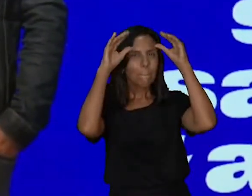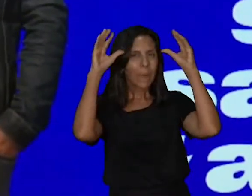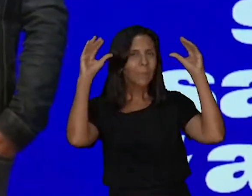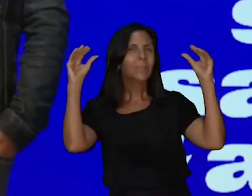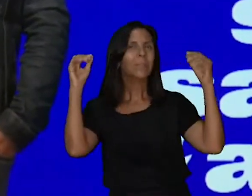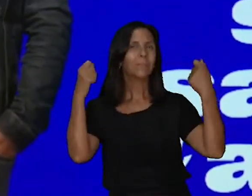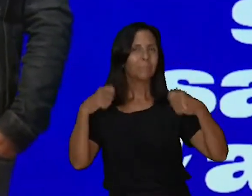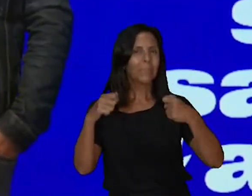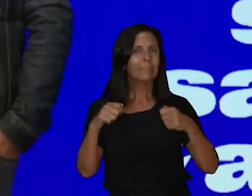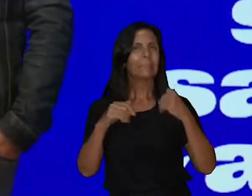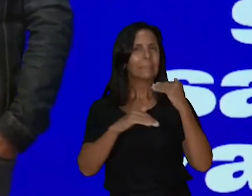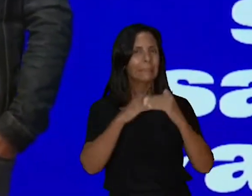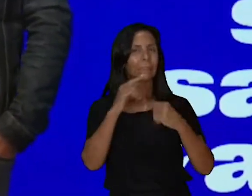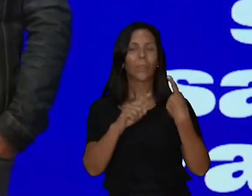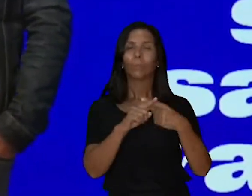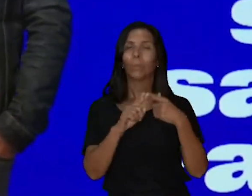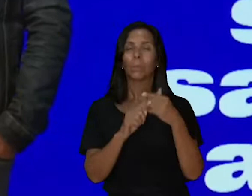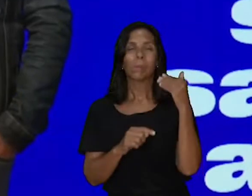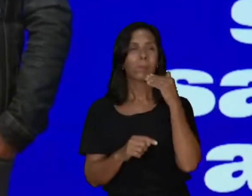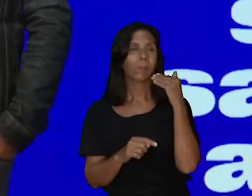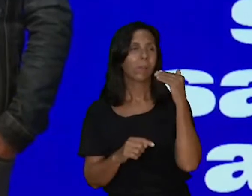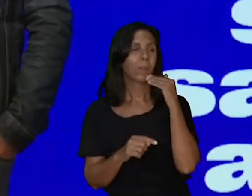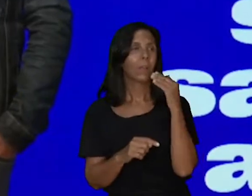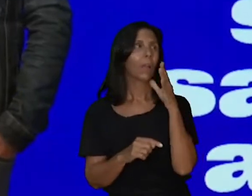Porque está demorando demais.